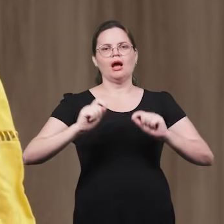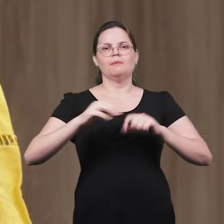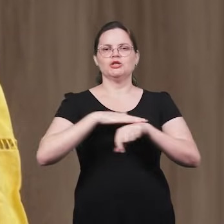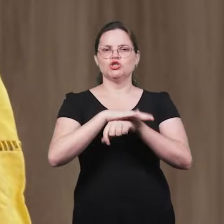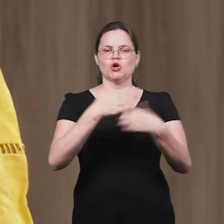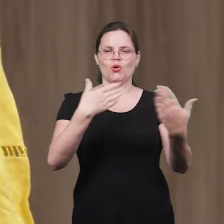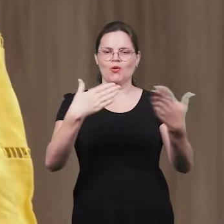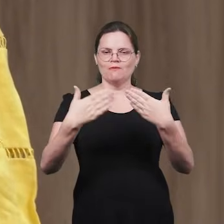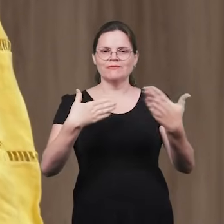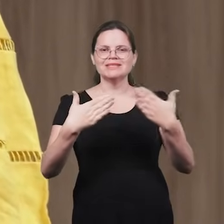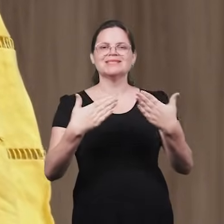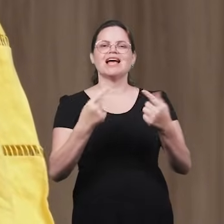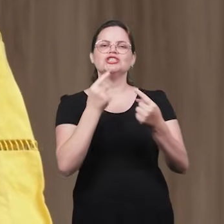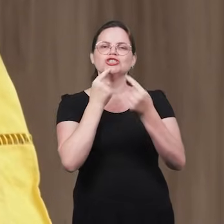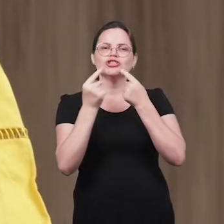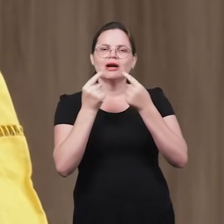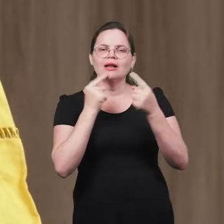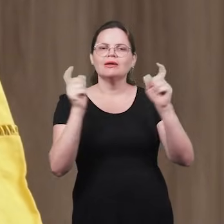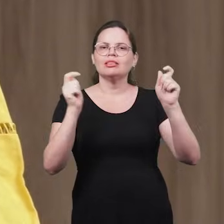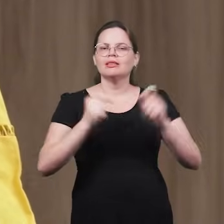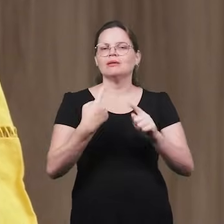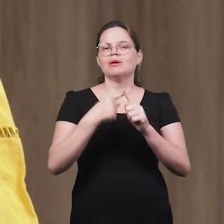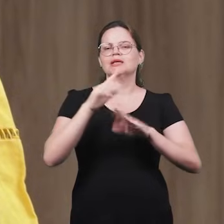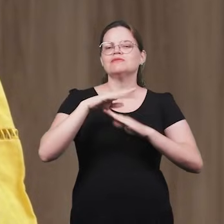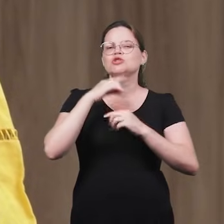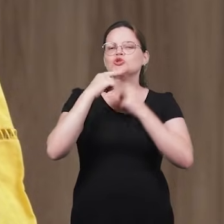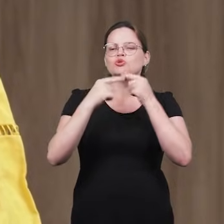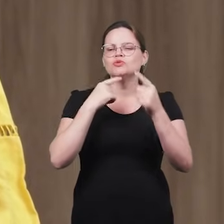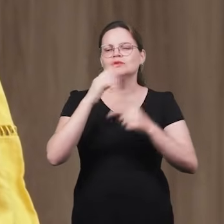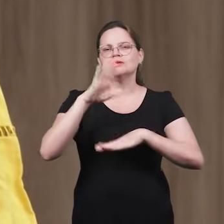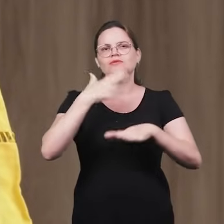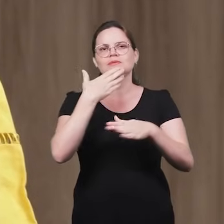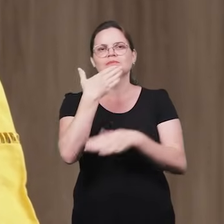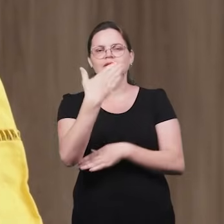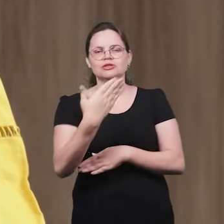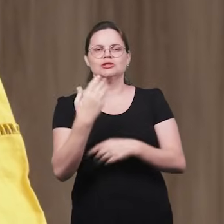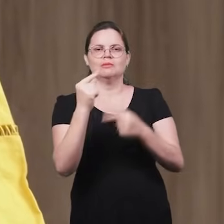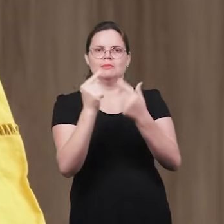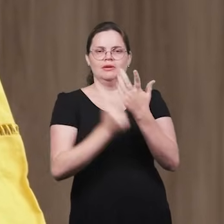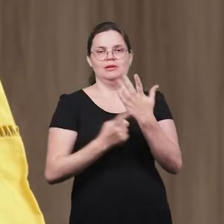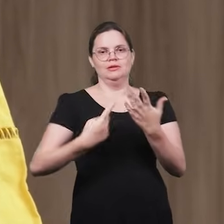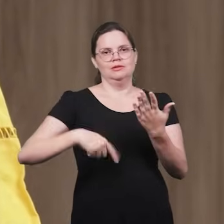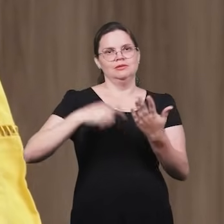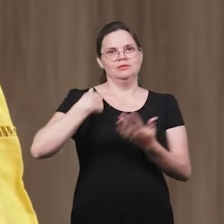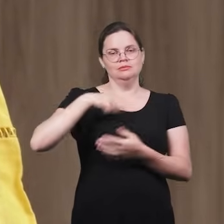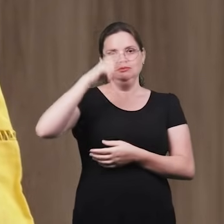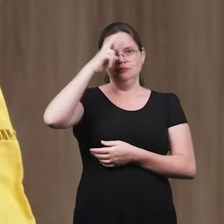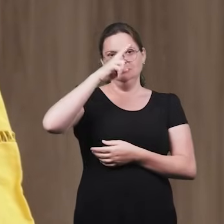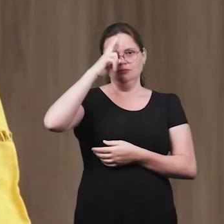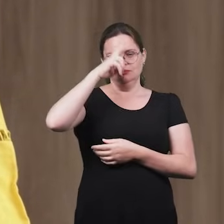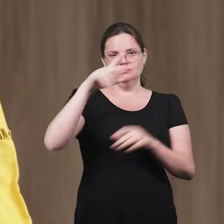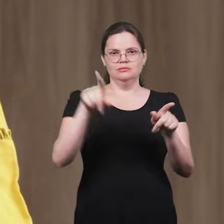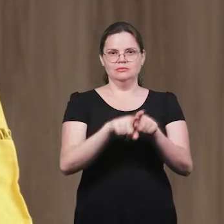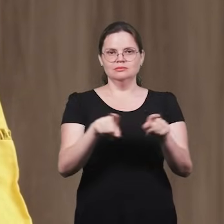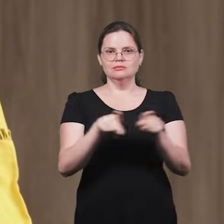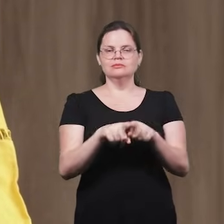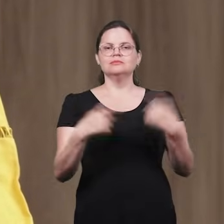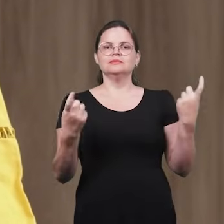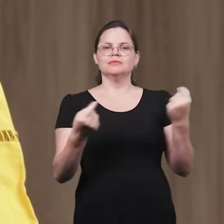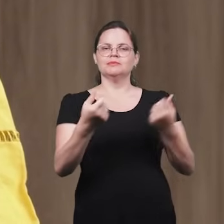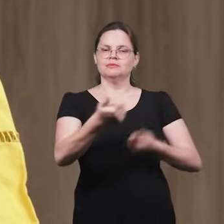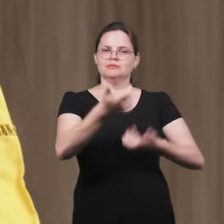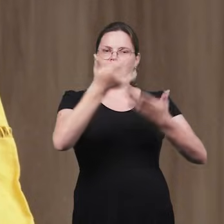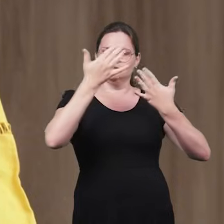suas reflexões, suas dúvidas, seus pedidos, e nós lembramos de encontros, ouvimos relatos das